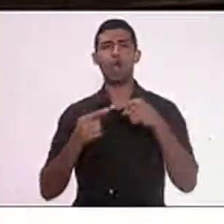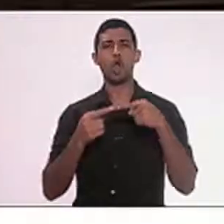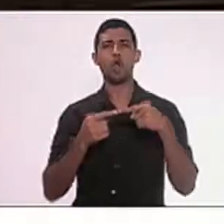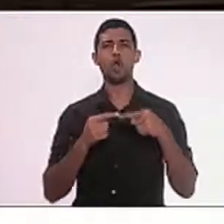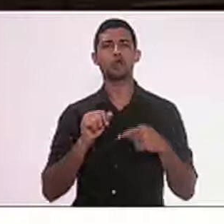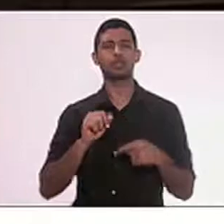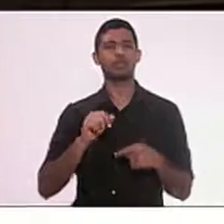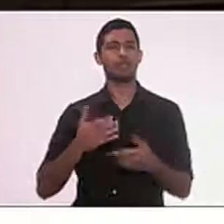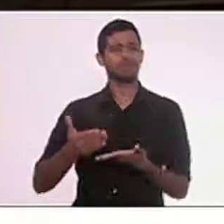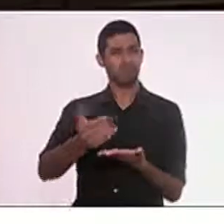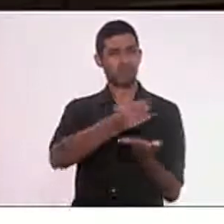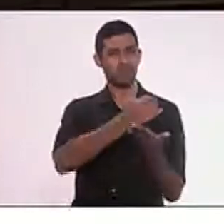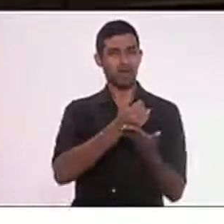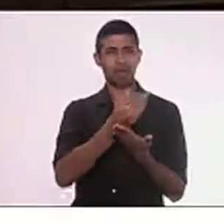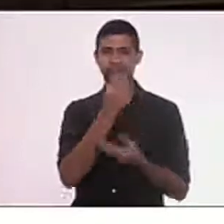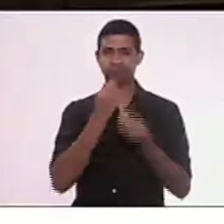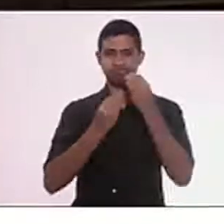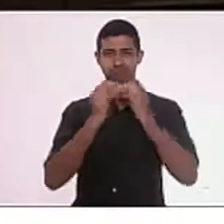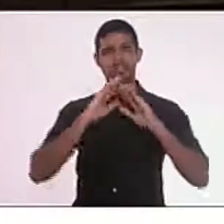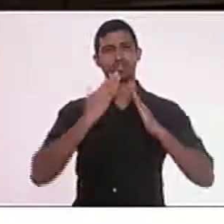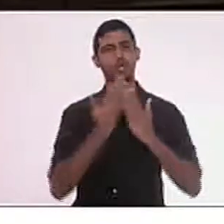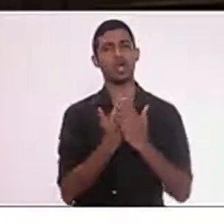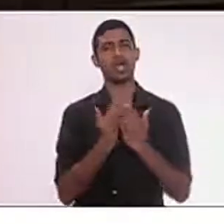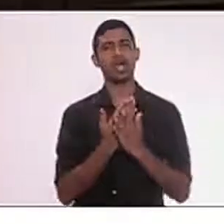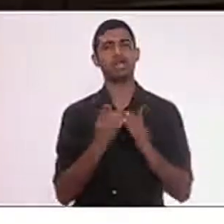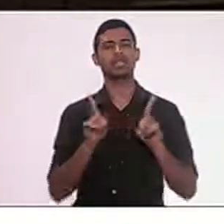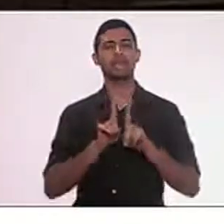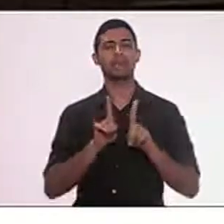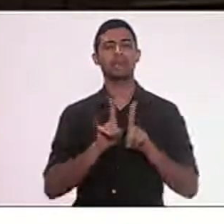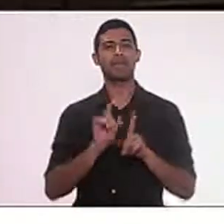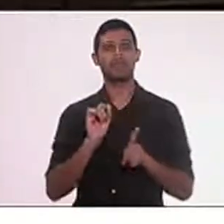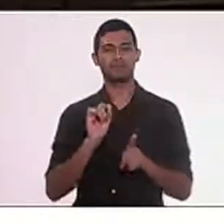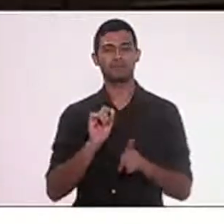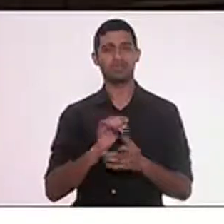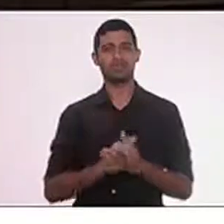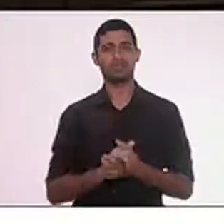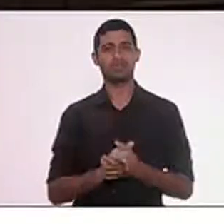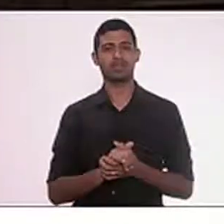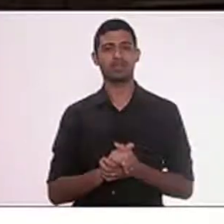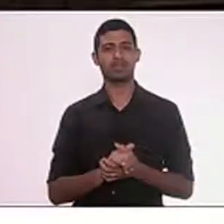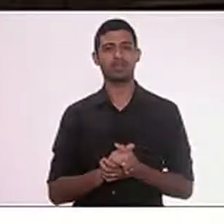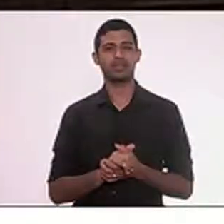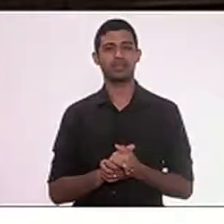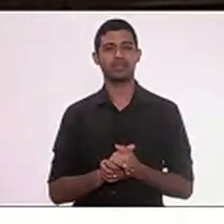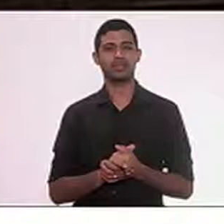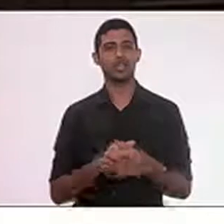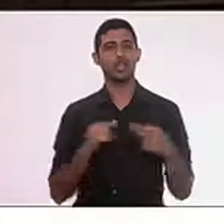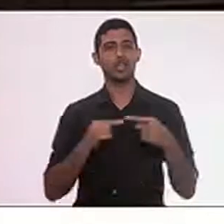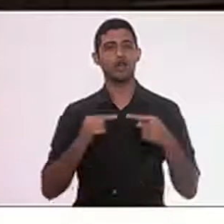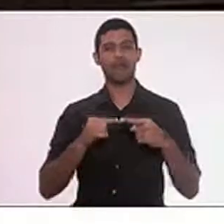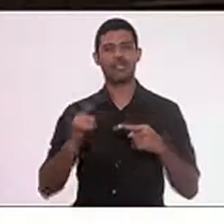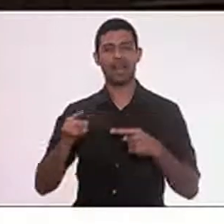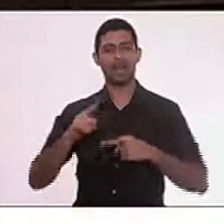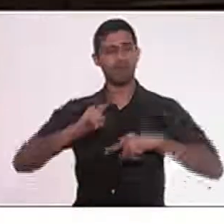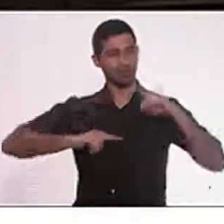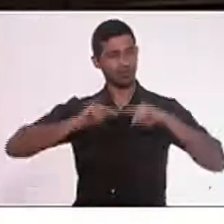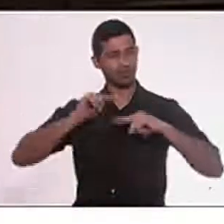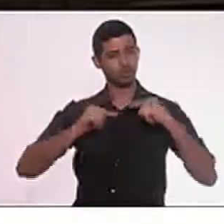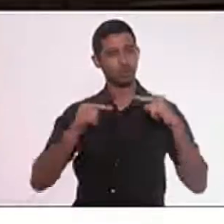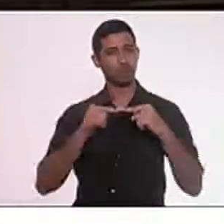merenda escolar e, em especial, na aquisição dos gêneros derivados da agricultura familiar. Quero